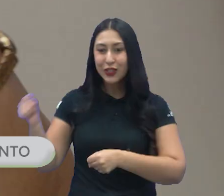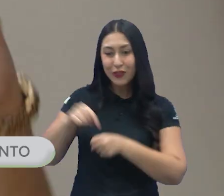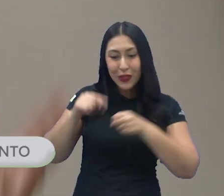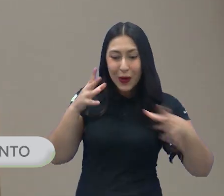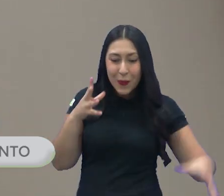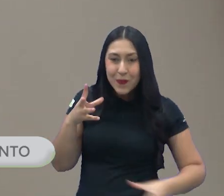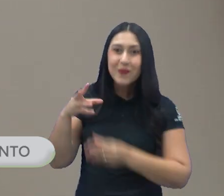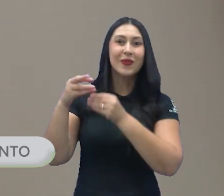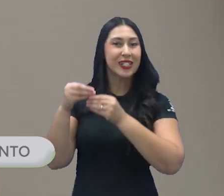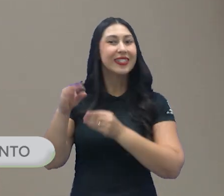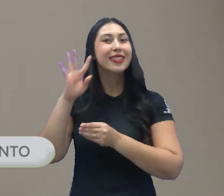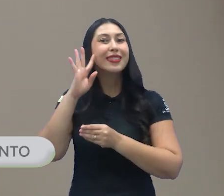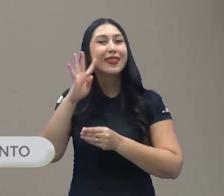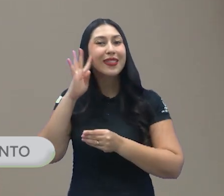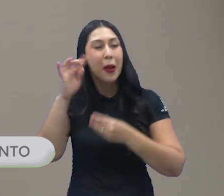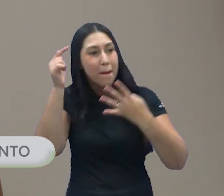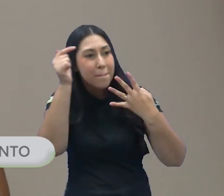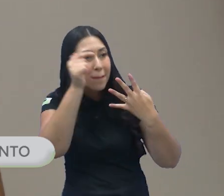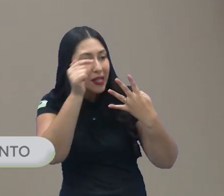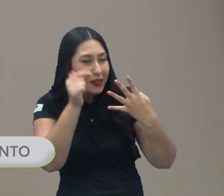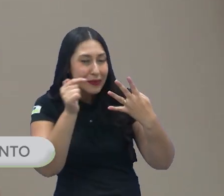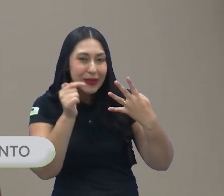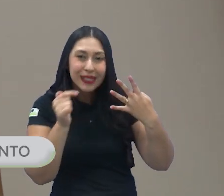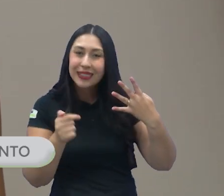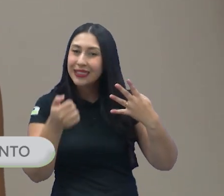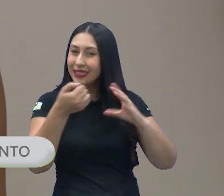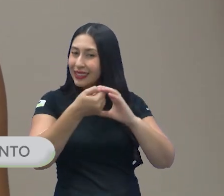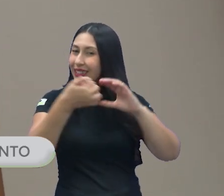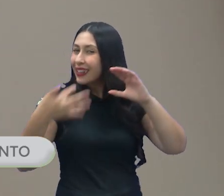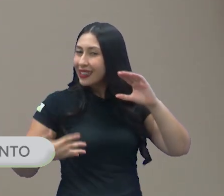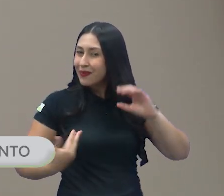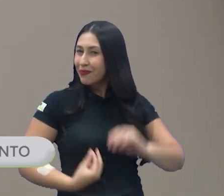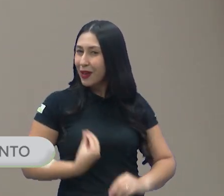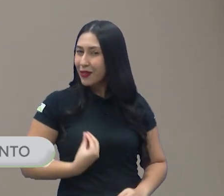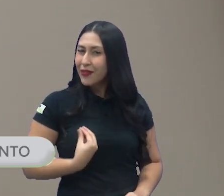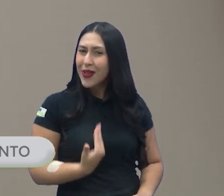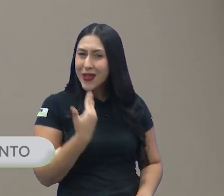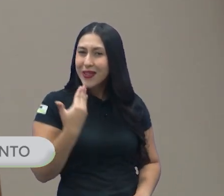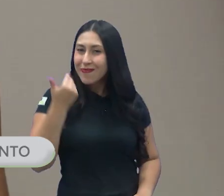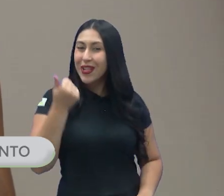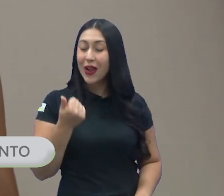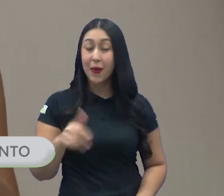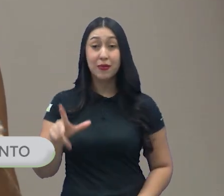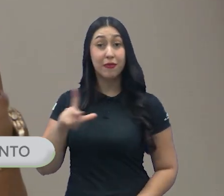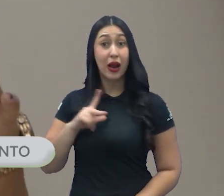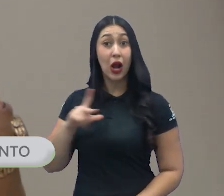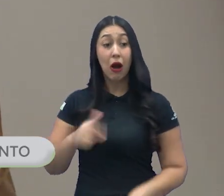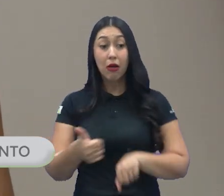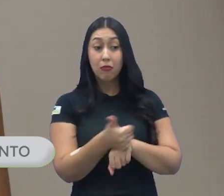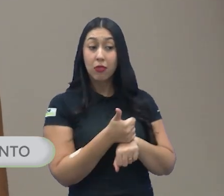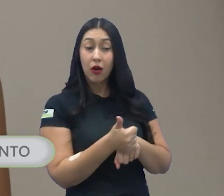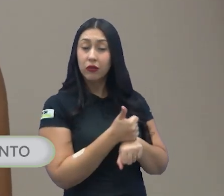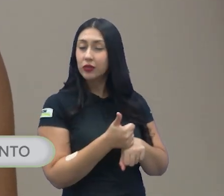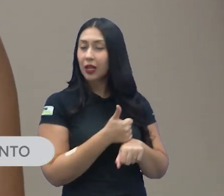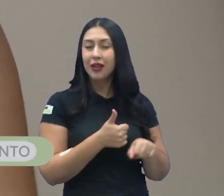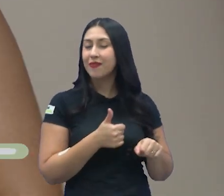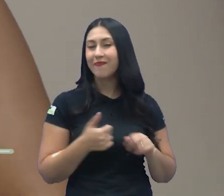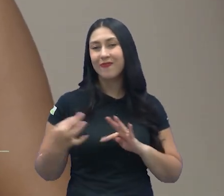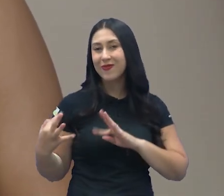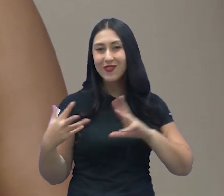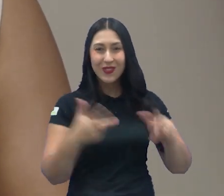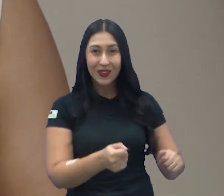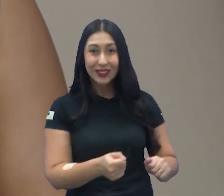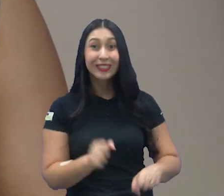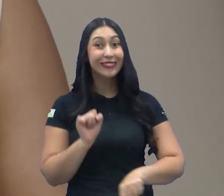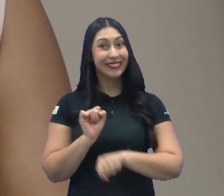bacana de todos esses tipos de temperamento para você viver melhor aí, a sua vida pessoal, profissional, todas as áreas. Então, nós voltamos